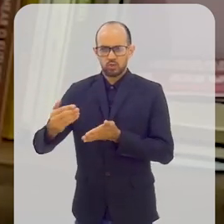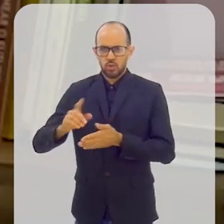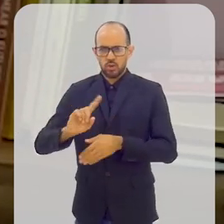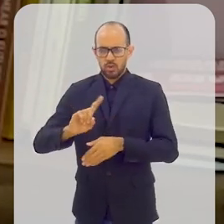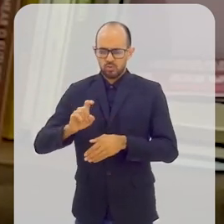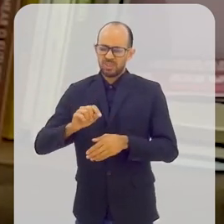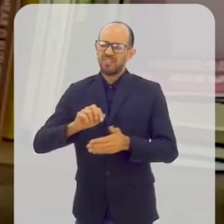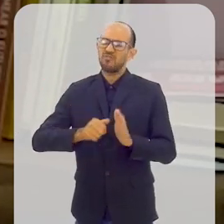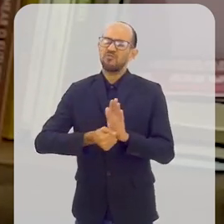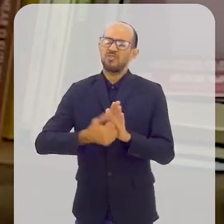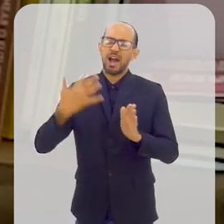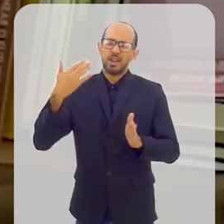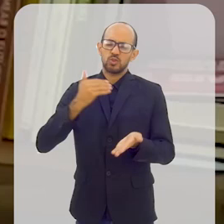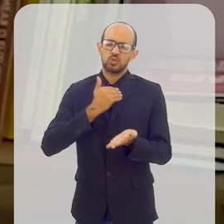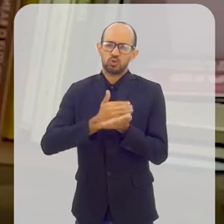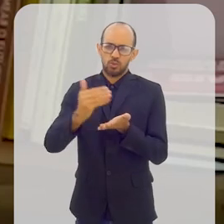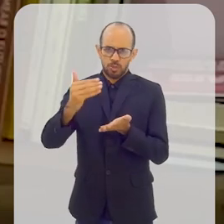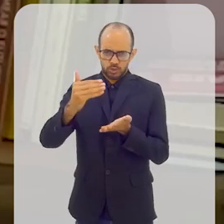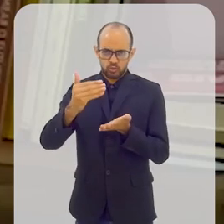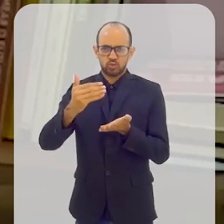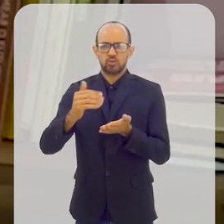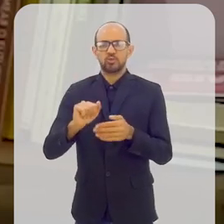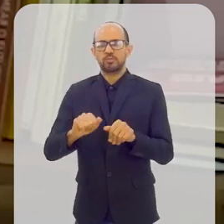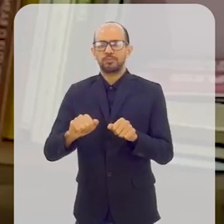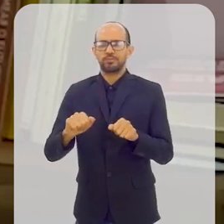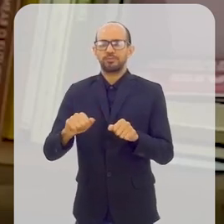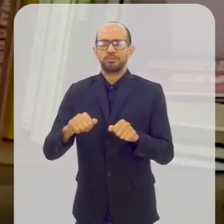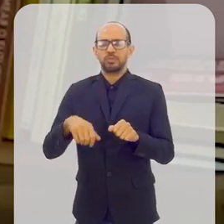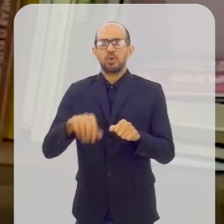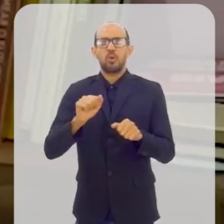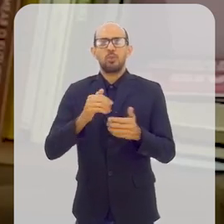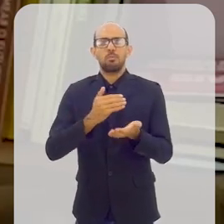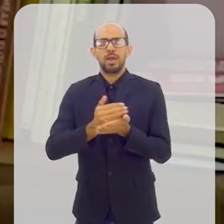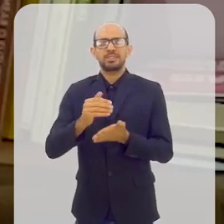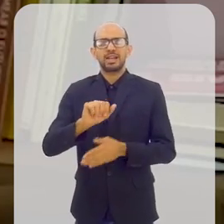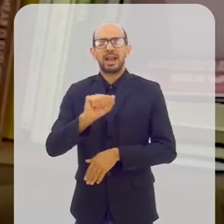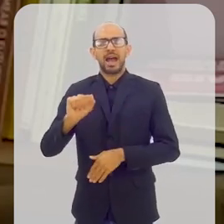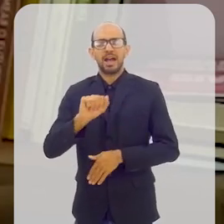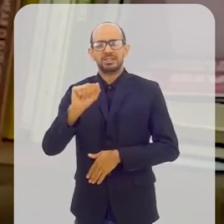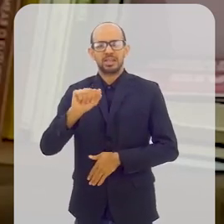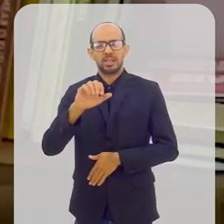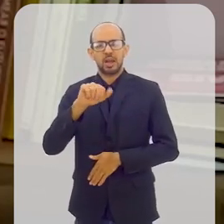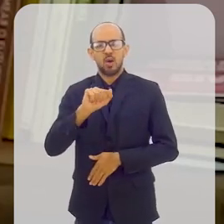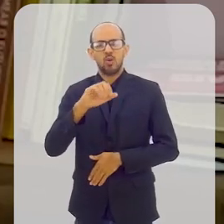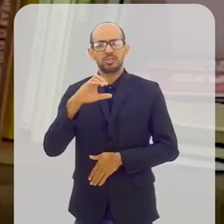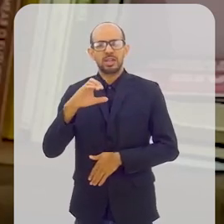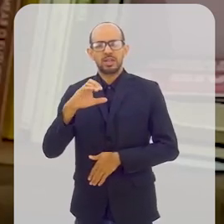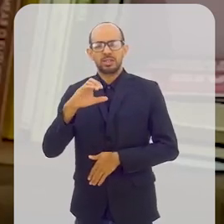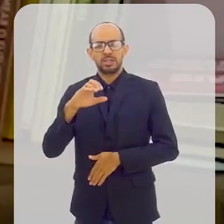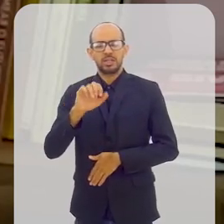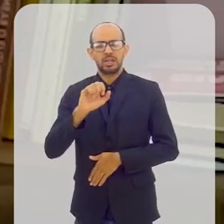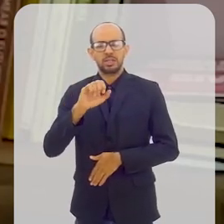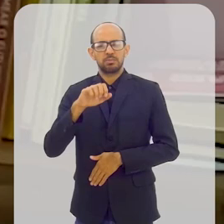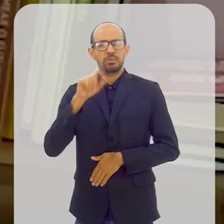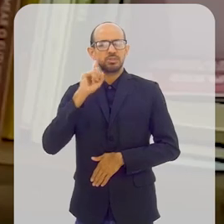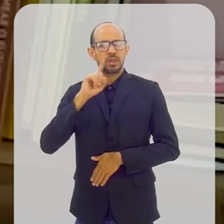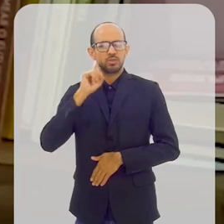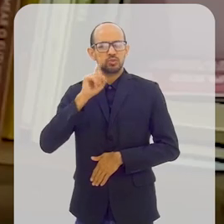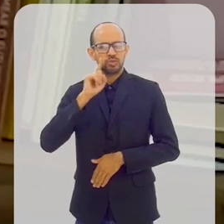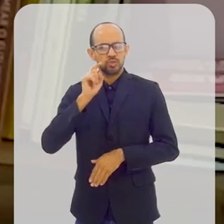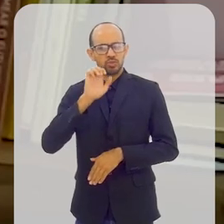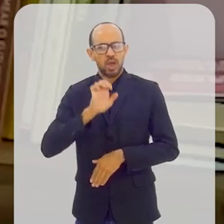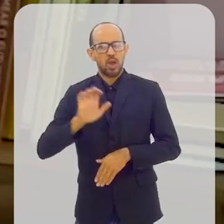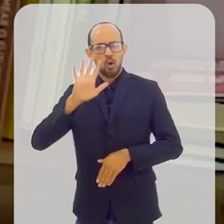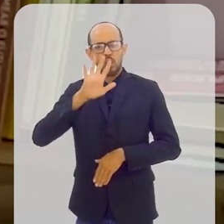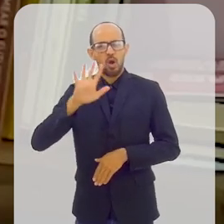tem diversos inícios. Tem início na Ásia, tem na Oceania, tem nos Estados Unidos,